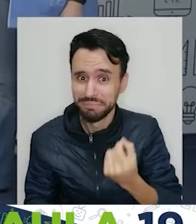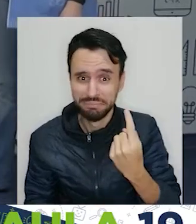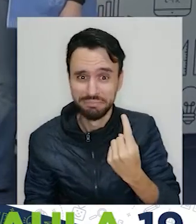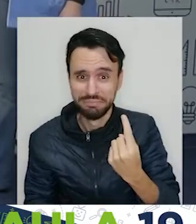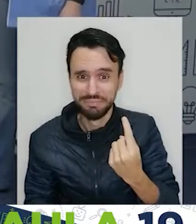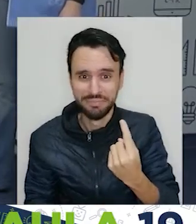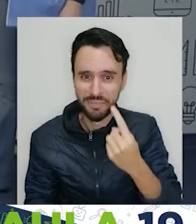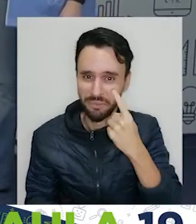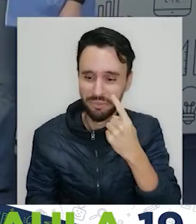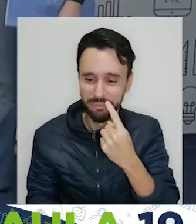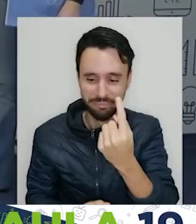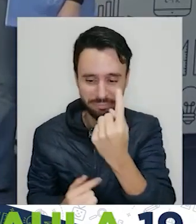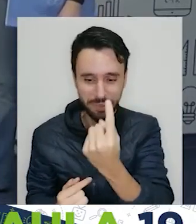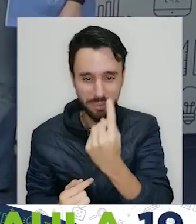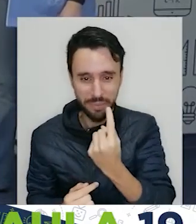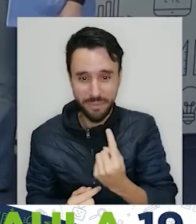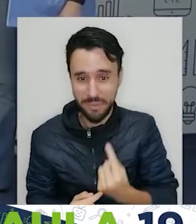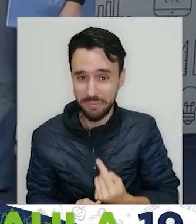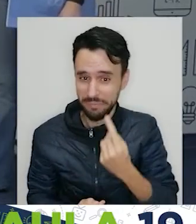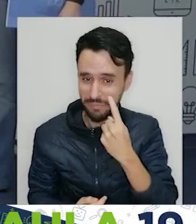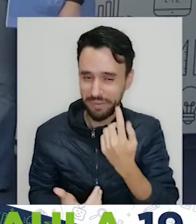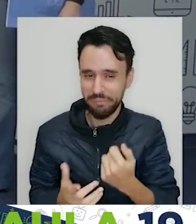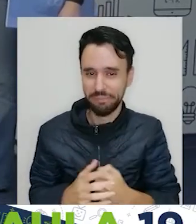gente andar de um em um. Vamos lá, então.